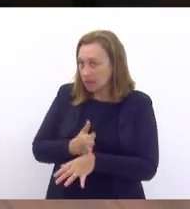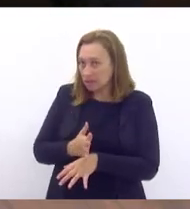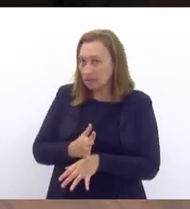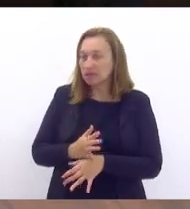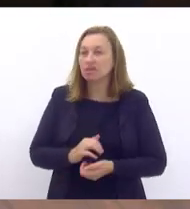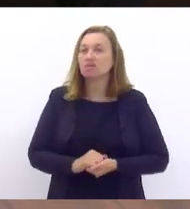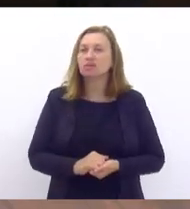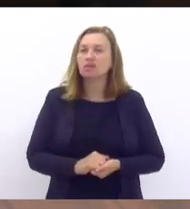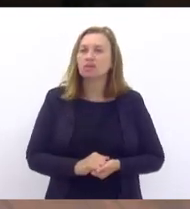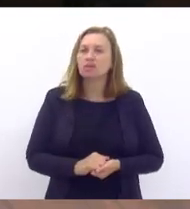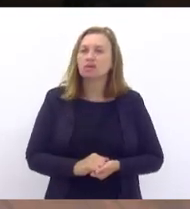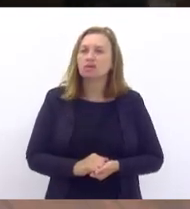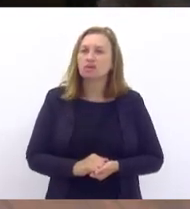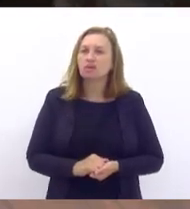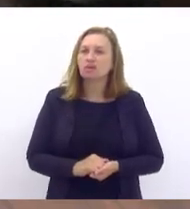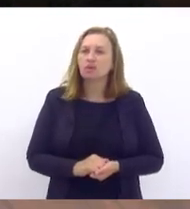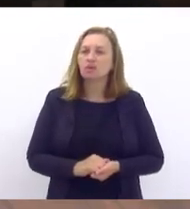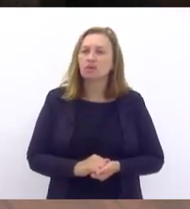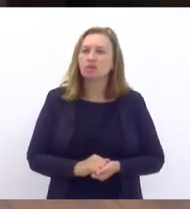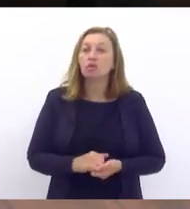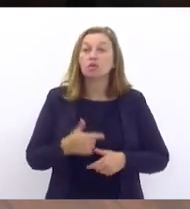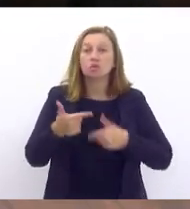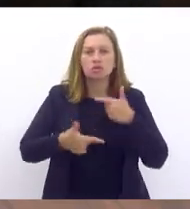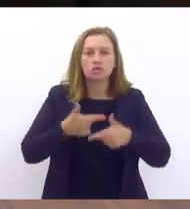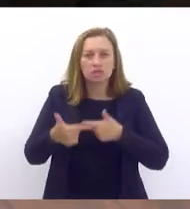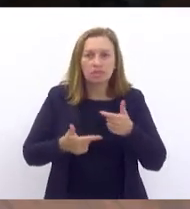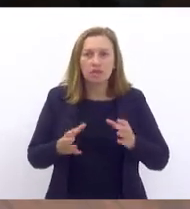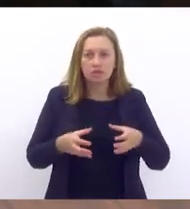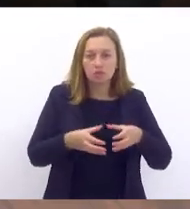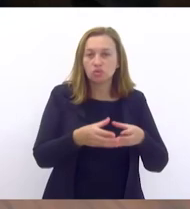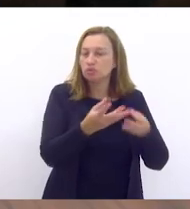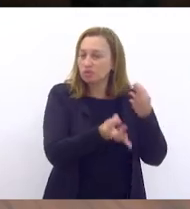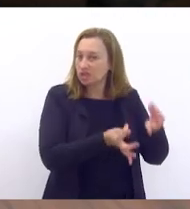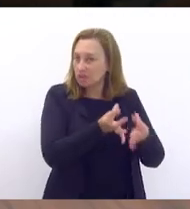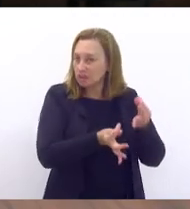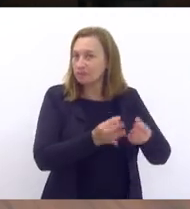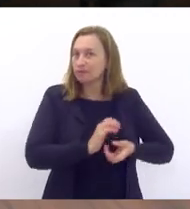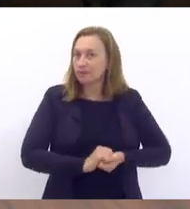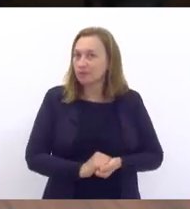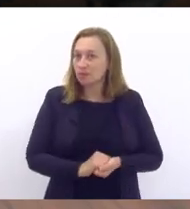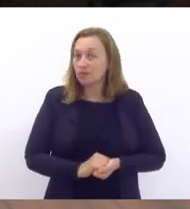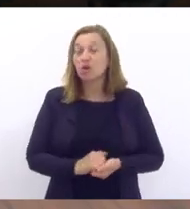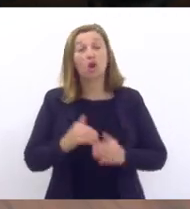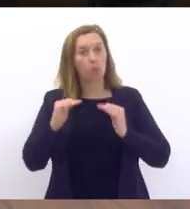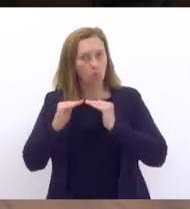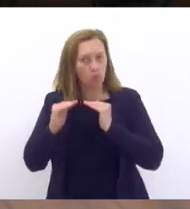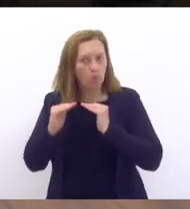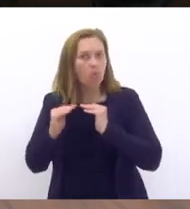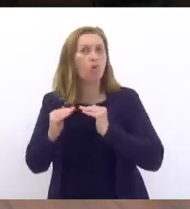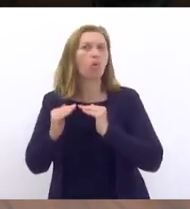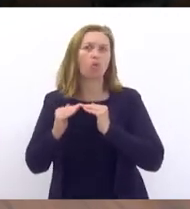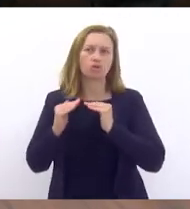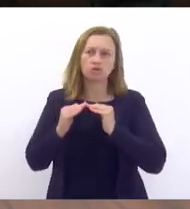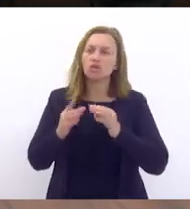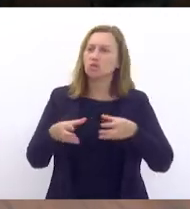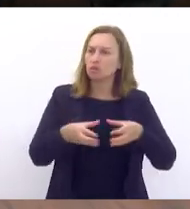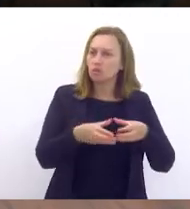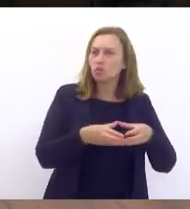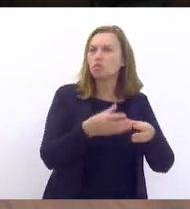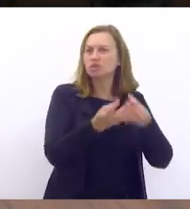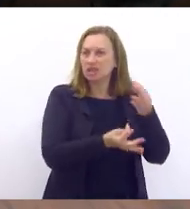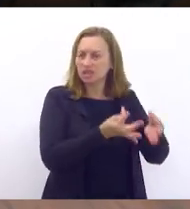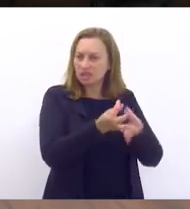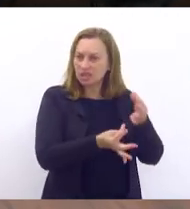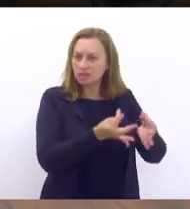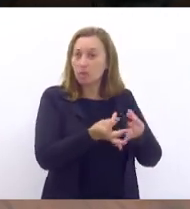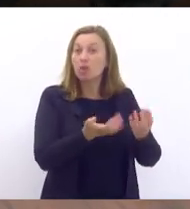execução, o trabalho das comunidades terapêuticas. Eu concordo que as comunidades terapêuticas,